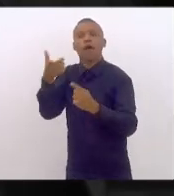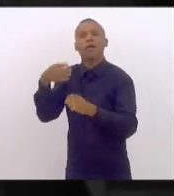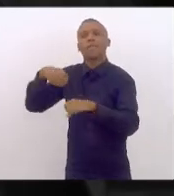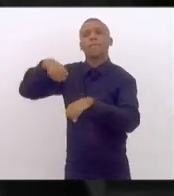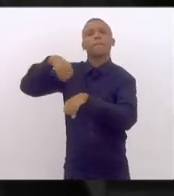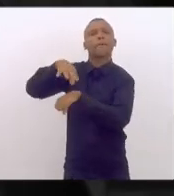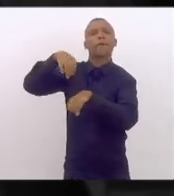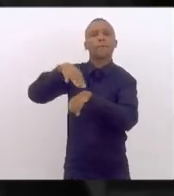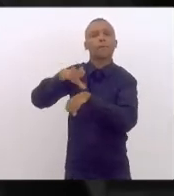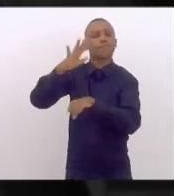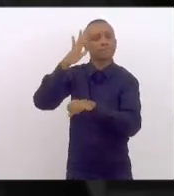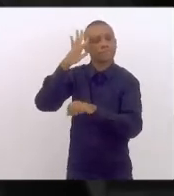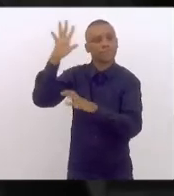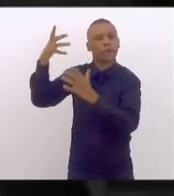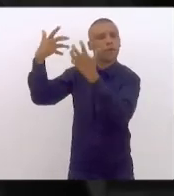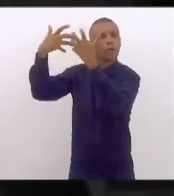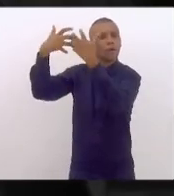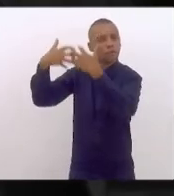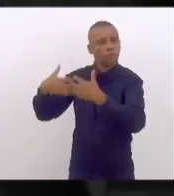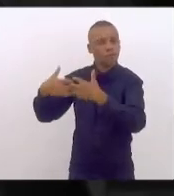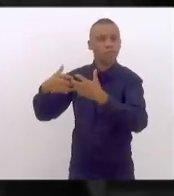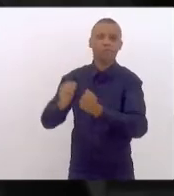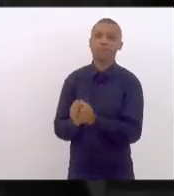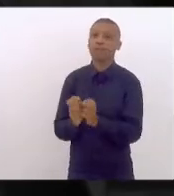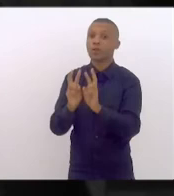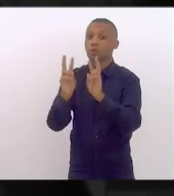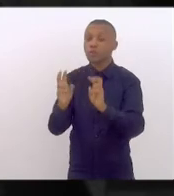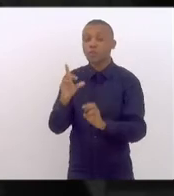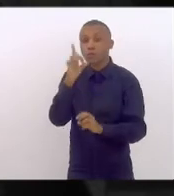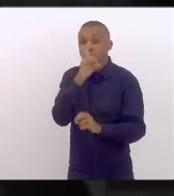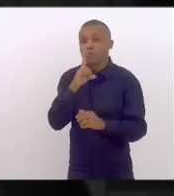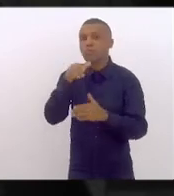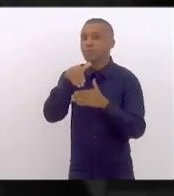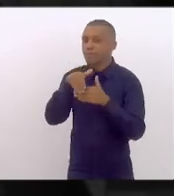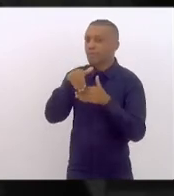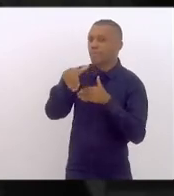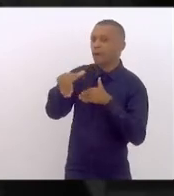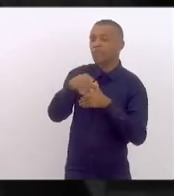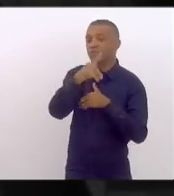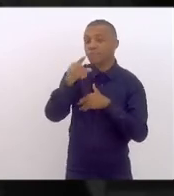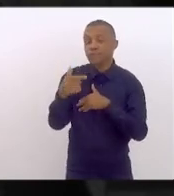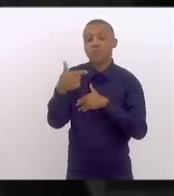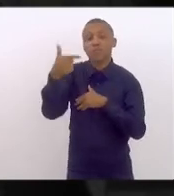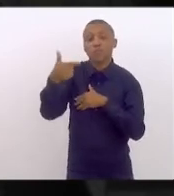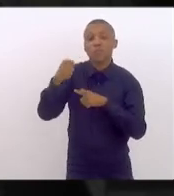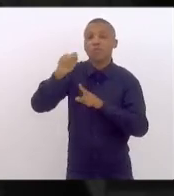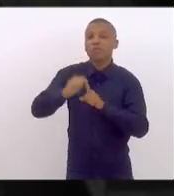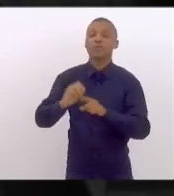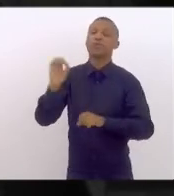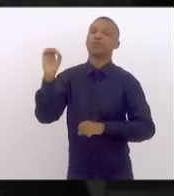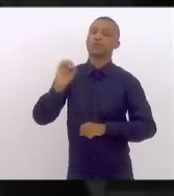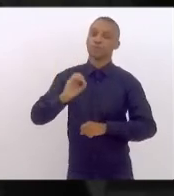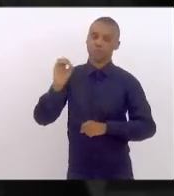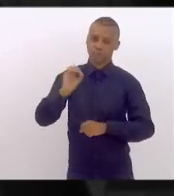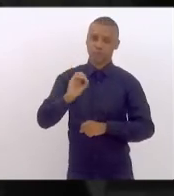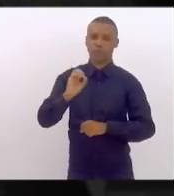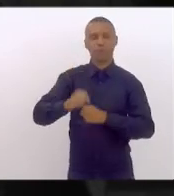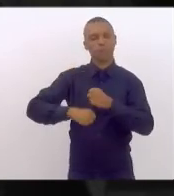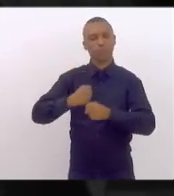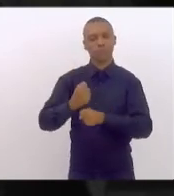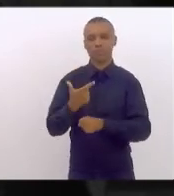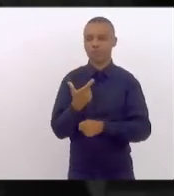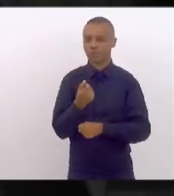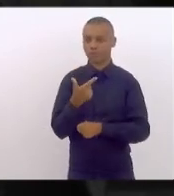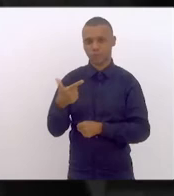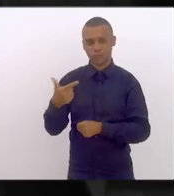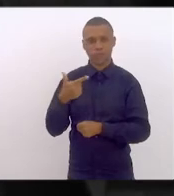reflexões sobre o próximo domingo dia 2 de outubro de 2022